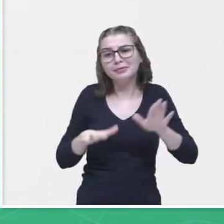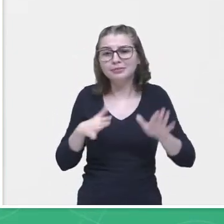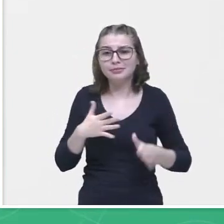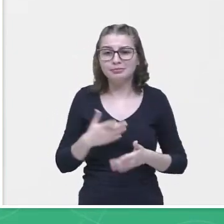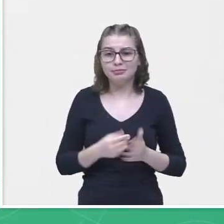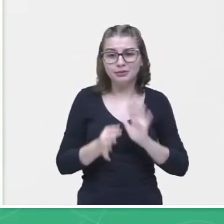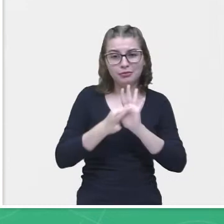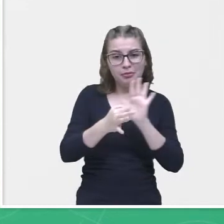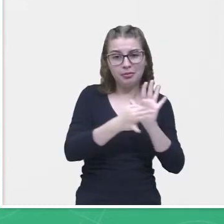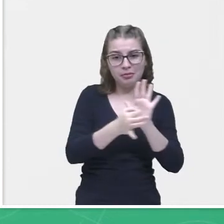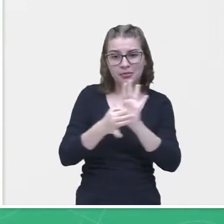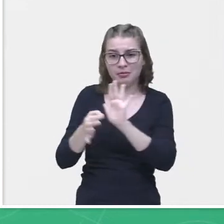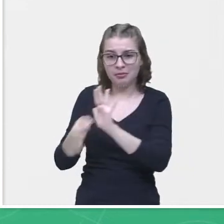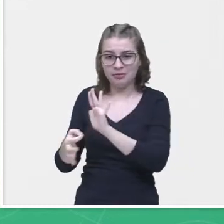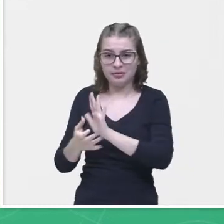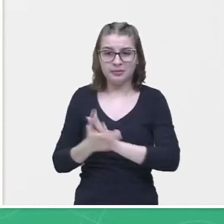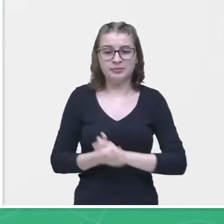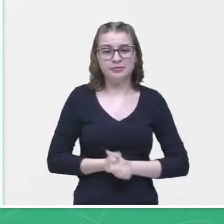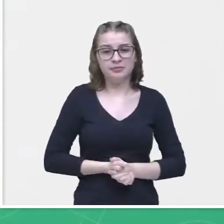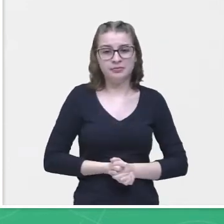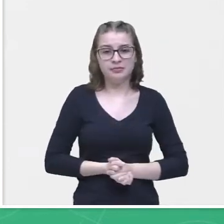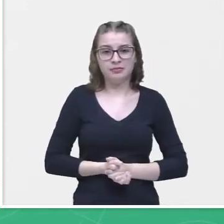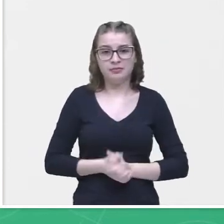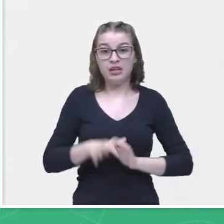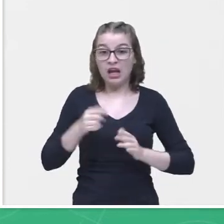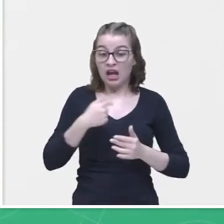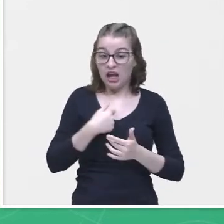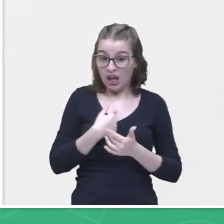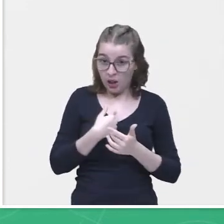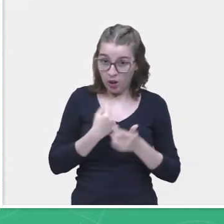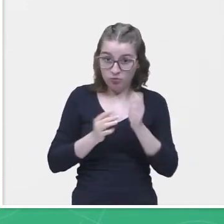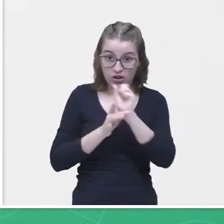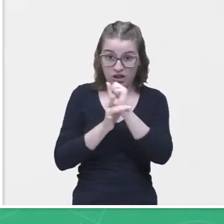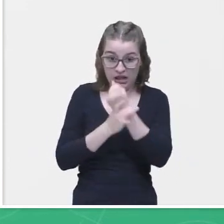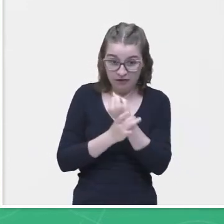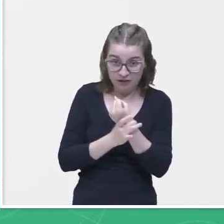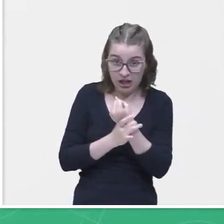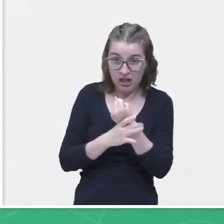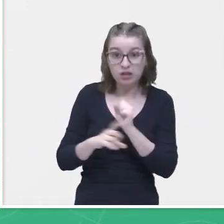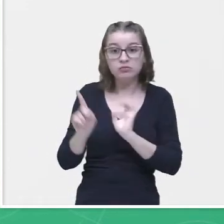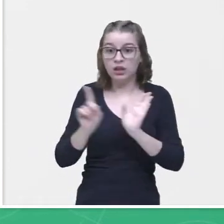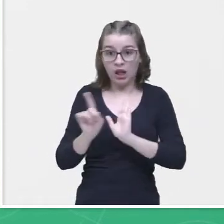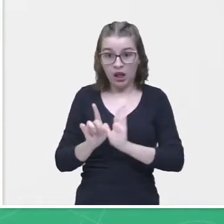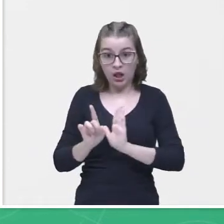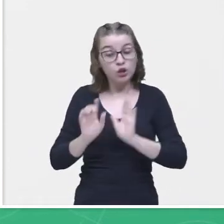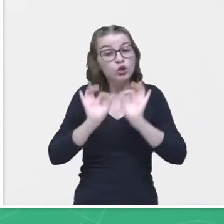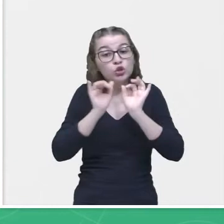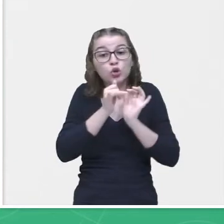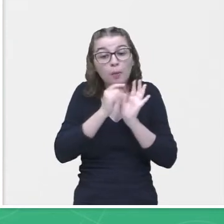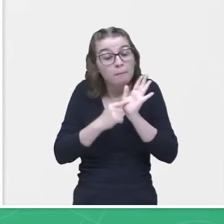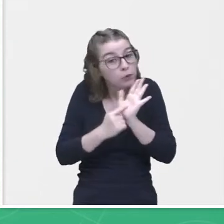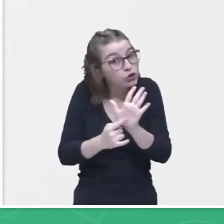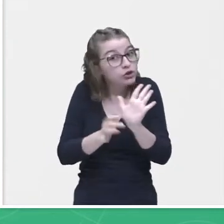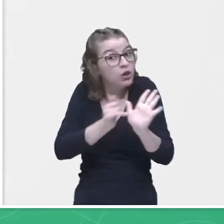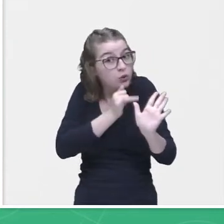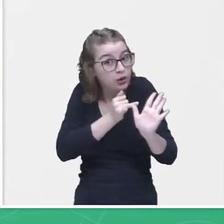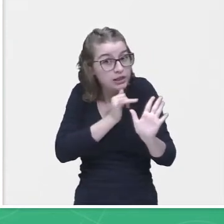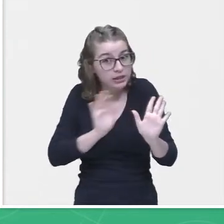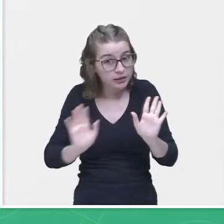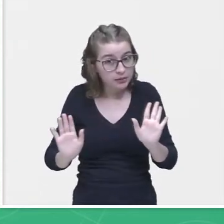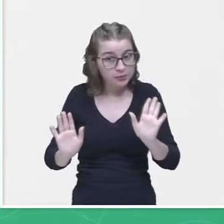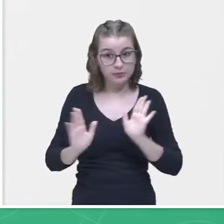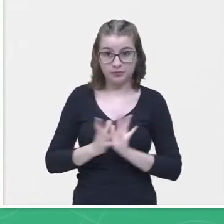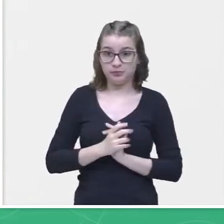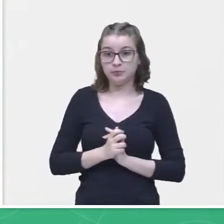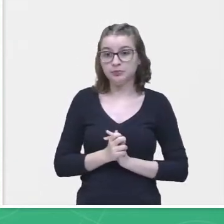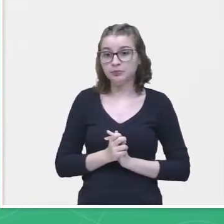ali argumentos, opiniões. Então, não estou aqui defendendo o modelo reality show, não é isso. Eu estou trazendo para você um exemplo. E você percebeu que,